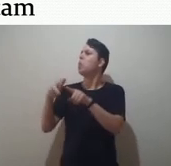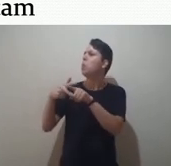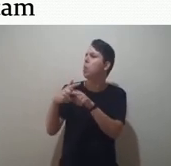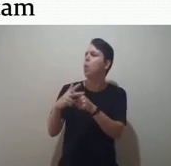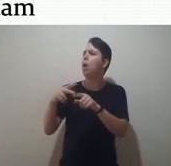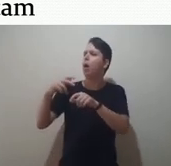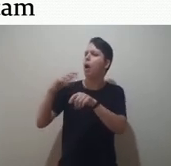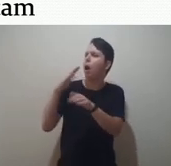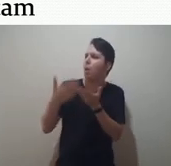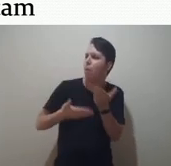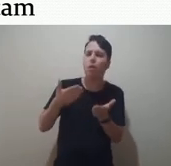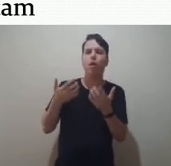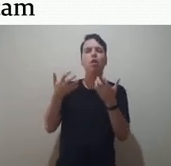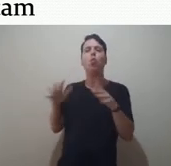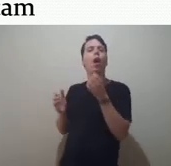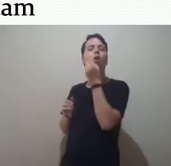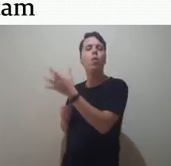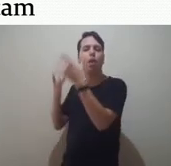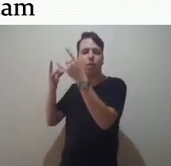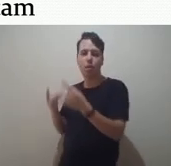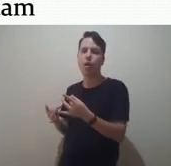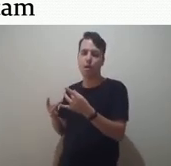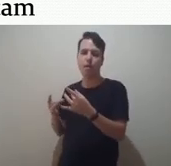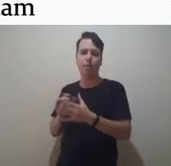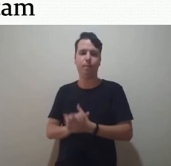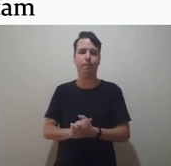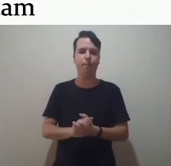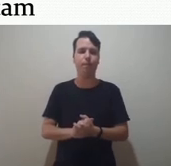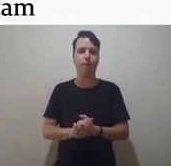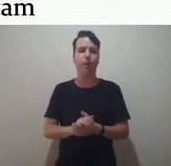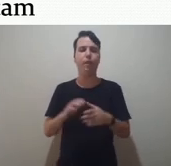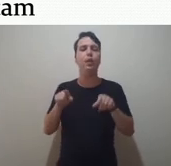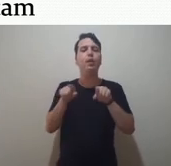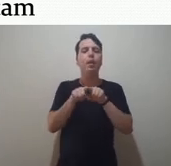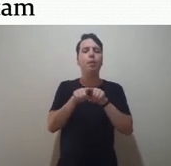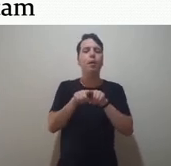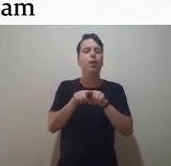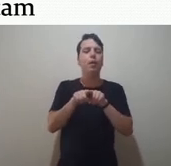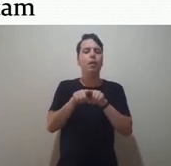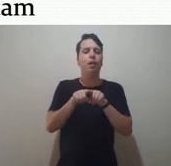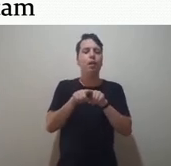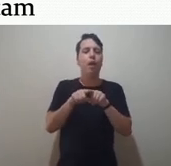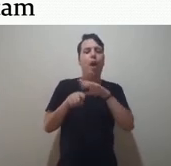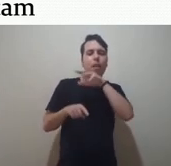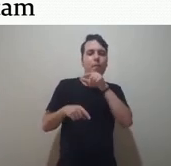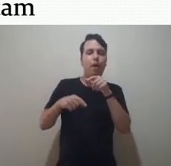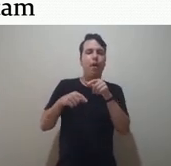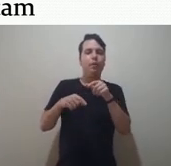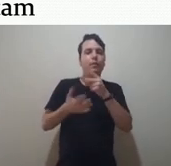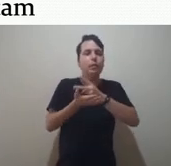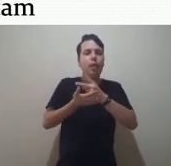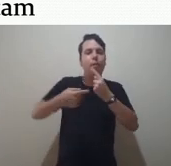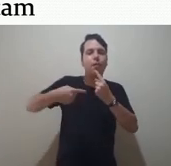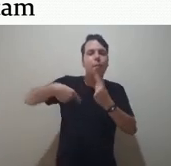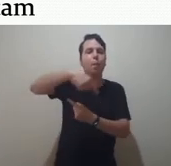quer falar muito sobre a situação para não levantar suspeitas. Alta rotatividade de